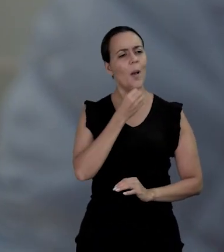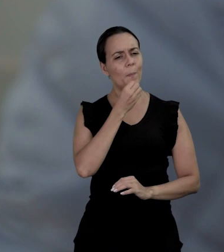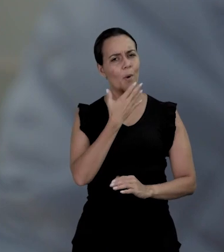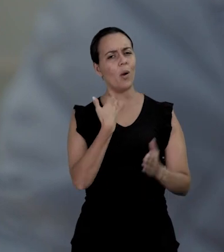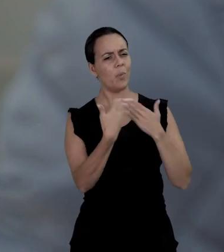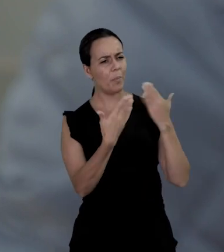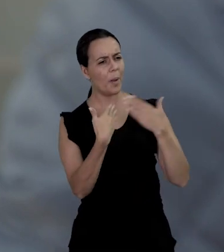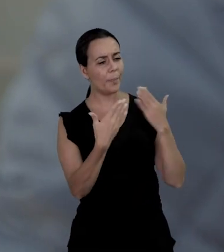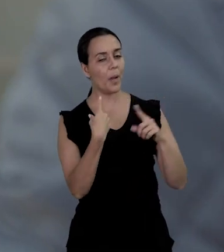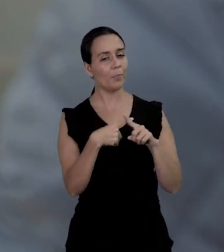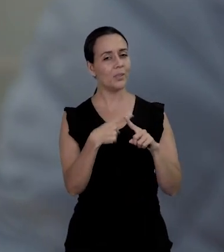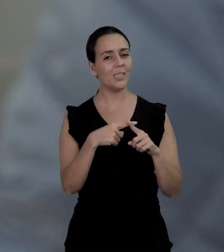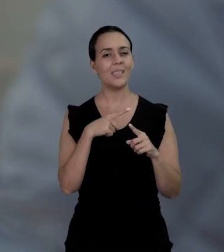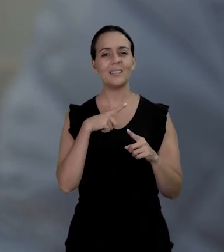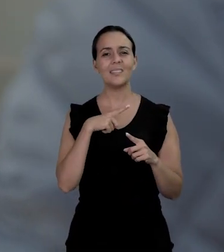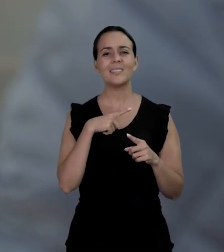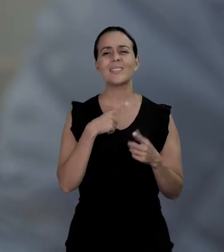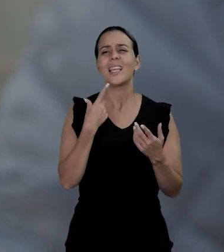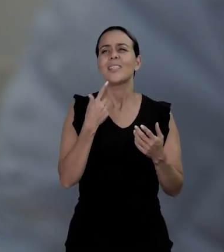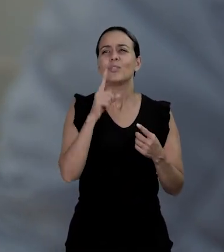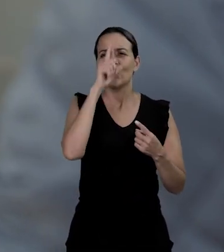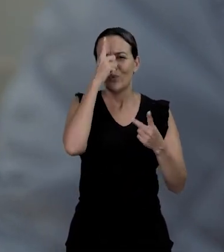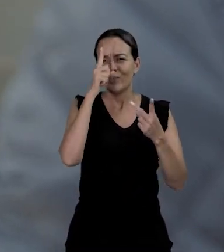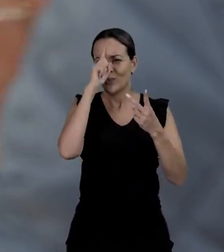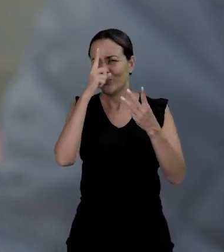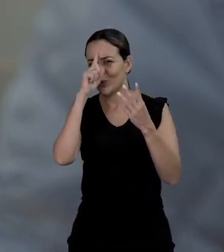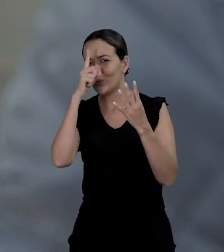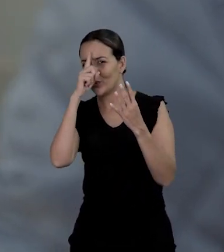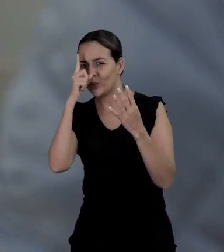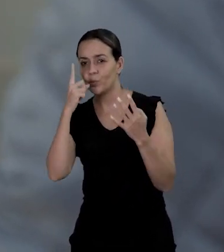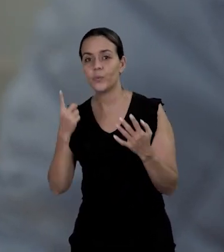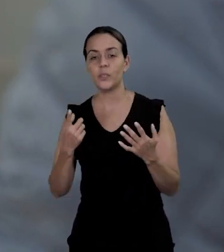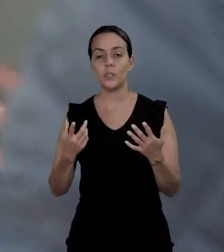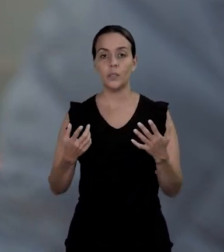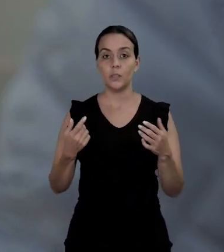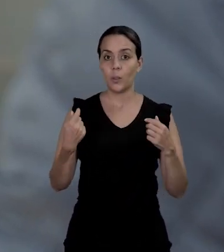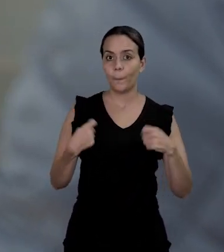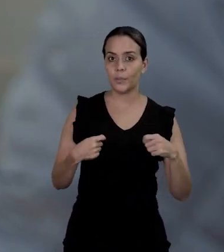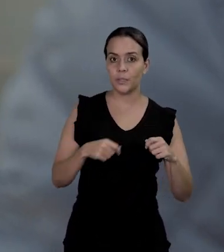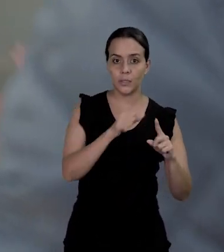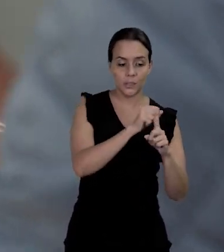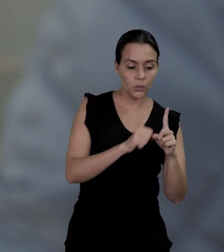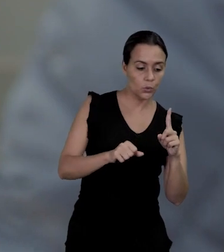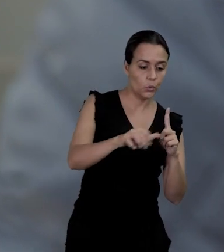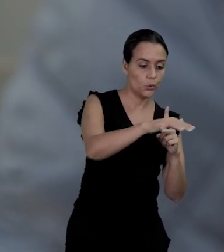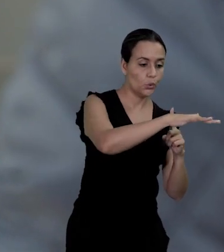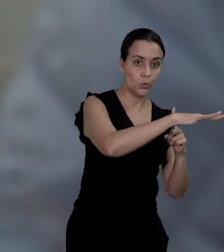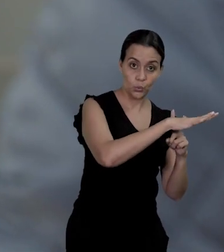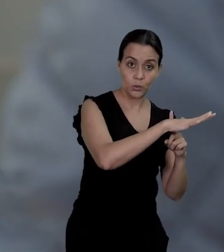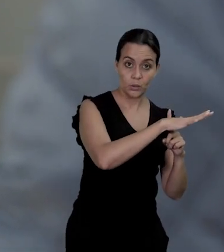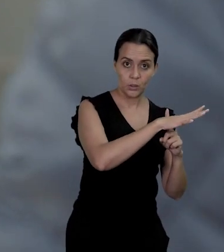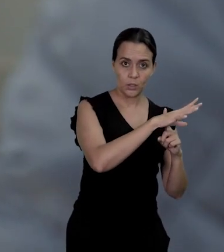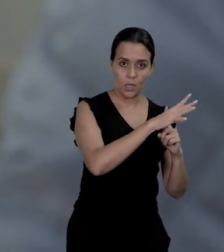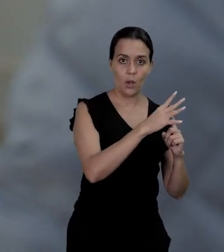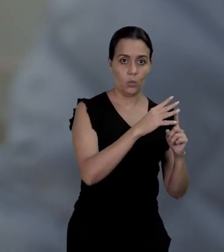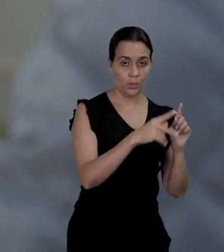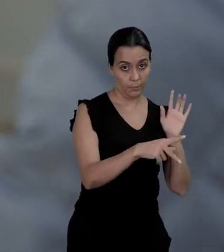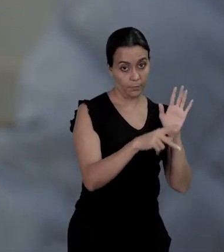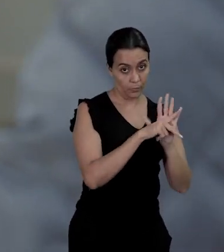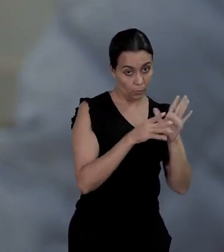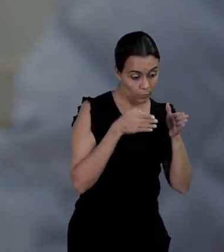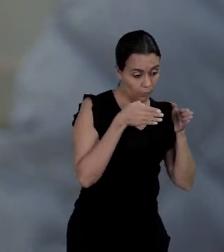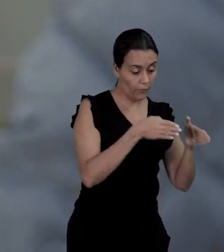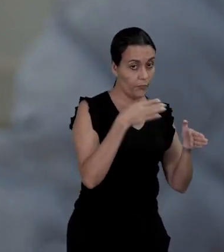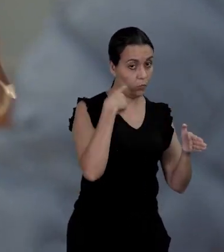mas que eu vejo a questão social com o foco no direito, mas para construir solução precisa ter esse papo, precisa dessa junção. Sim. Né? Não, Eu acho sem que